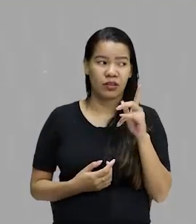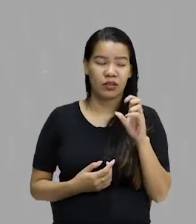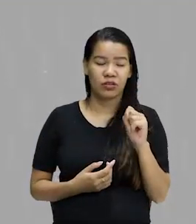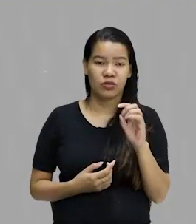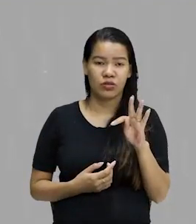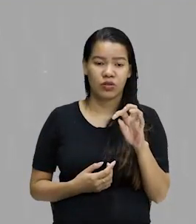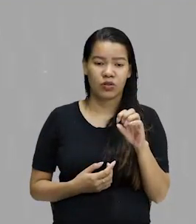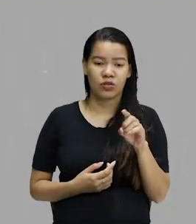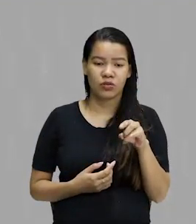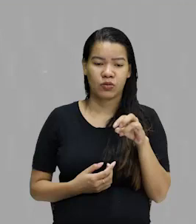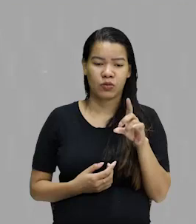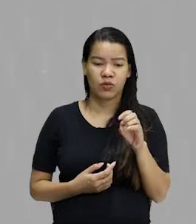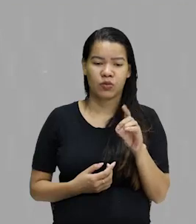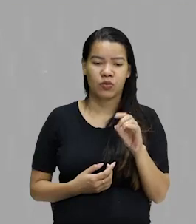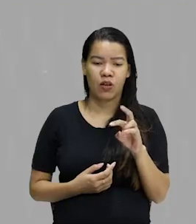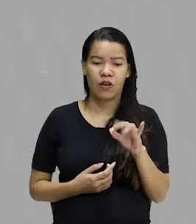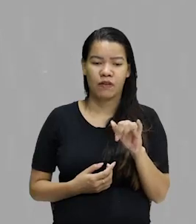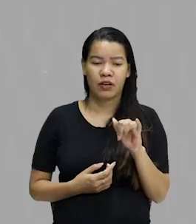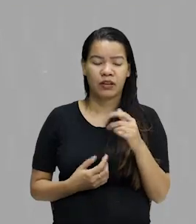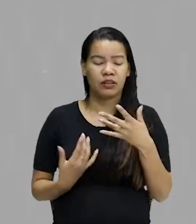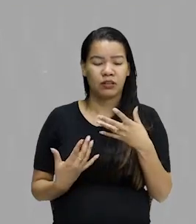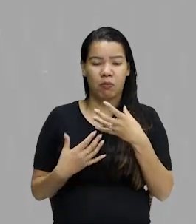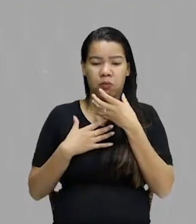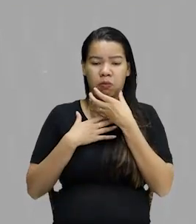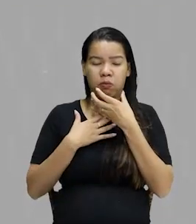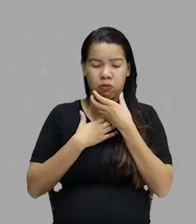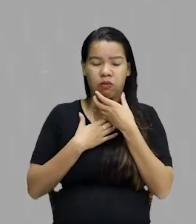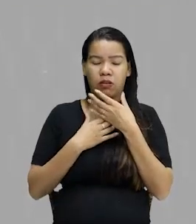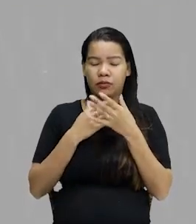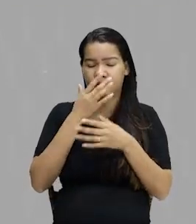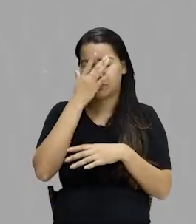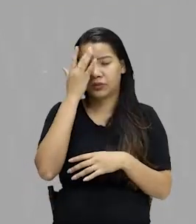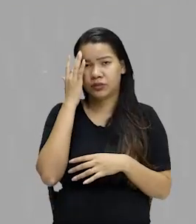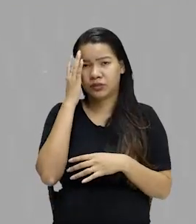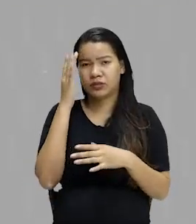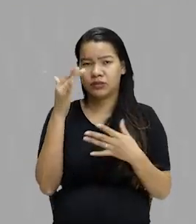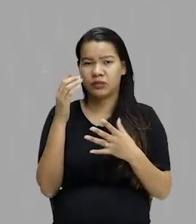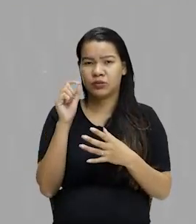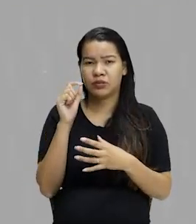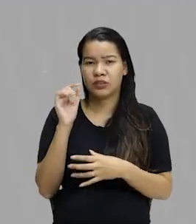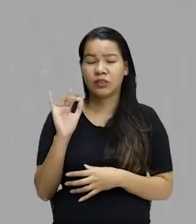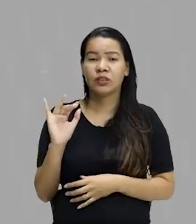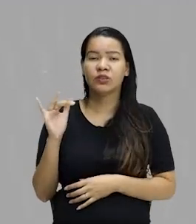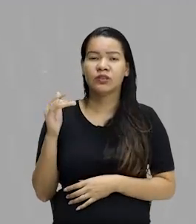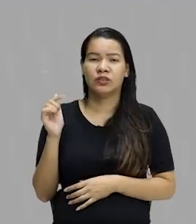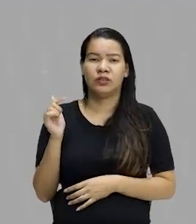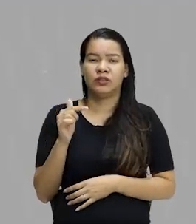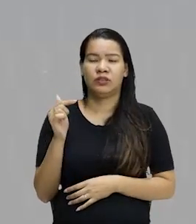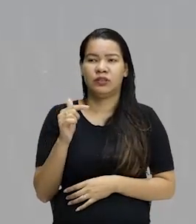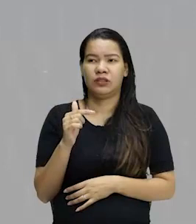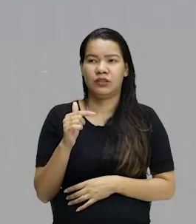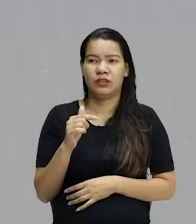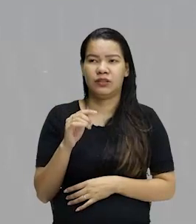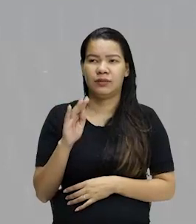Isso vai gerar a intoxicação da pessoa. Então, o que aconteceu na questão foi justamente a